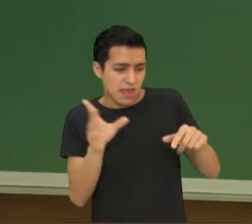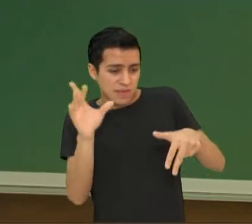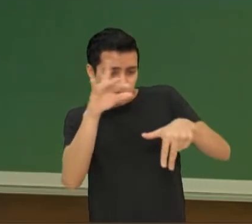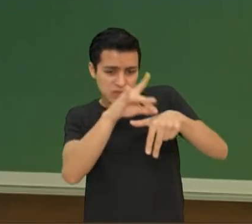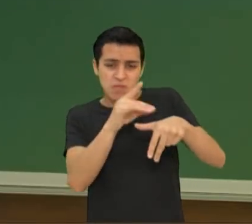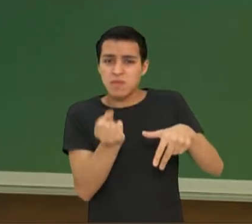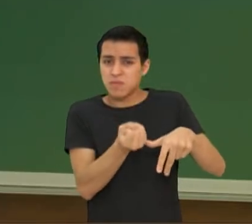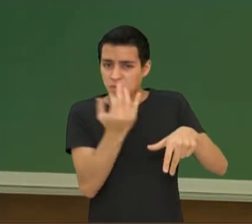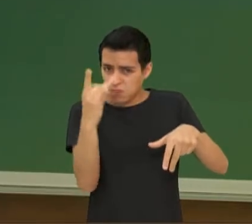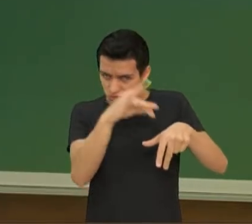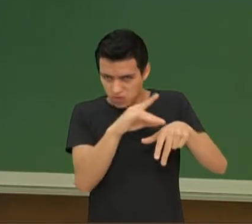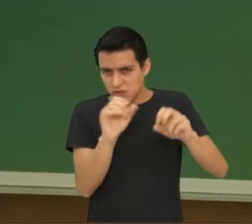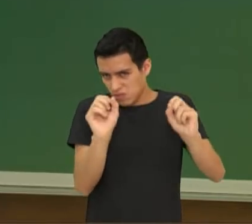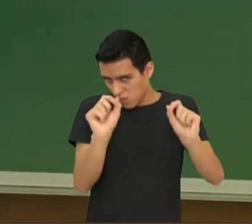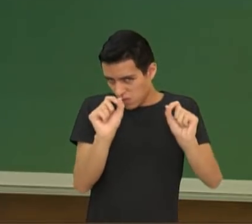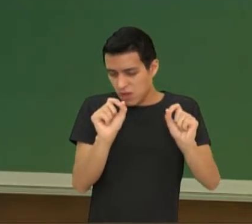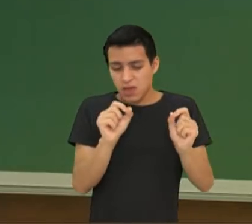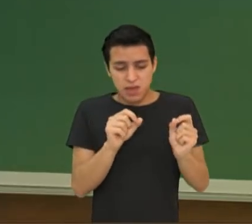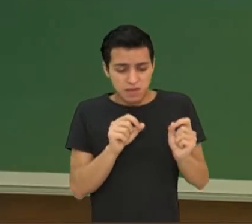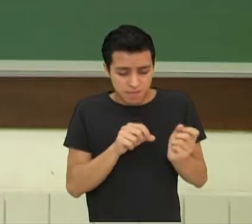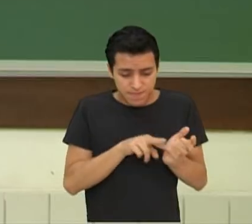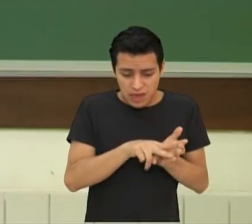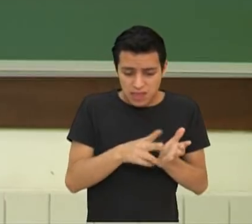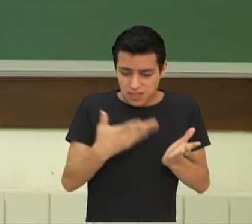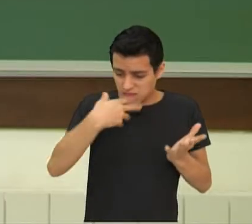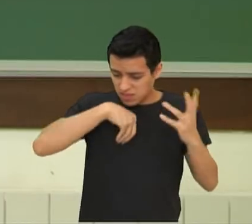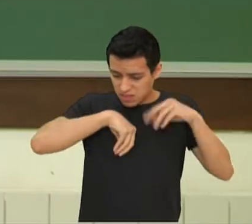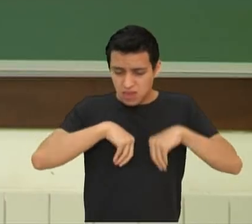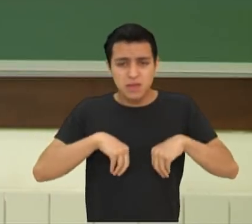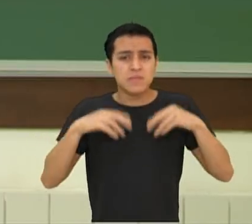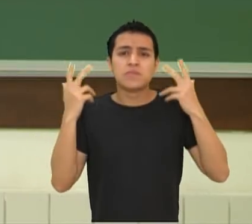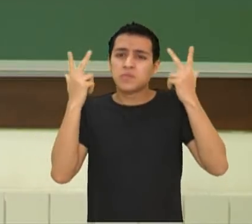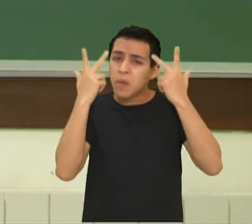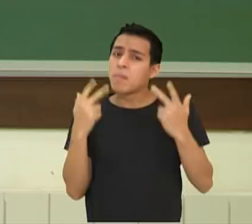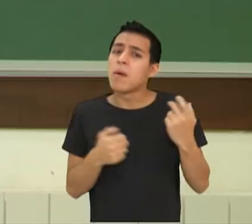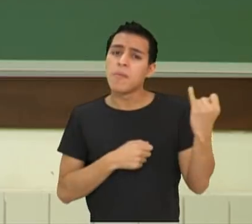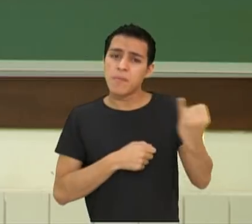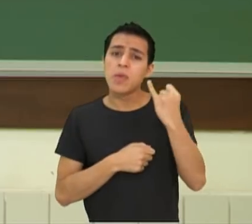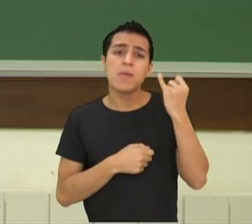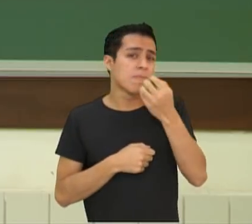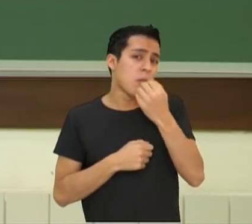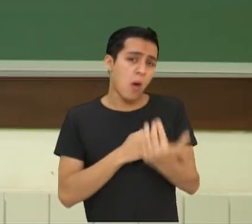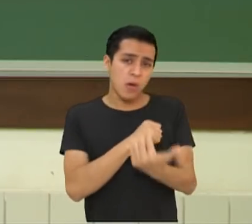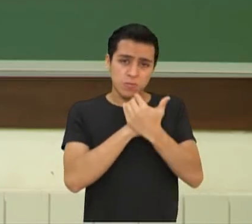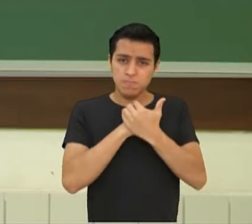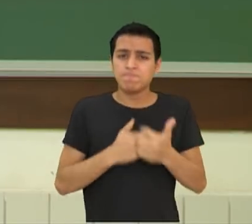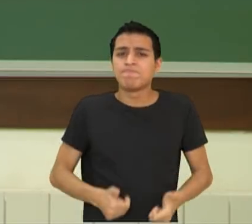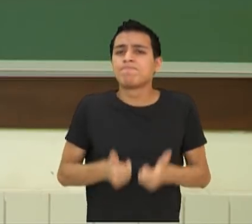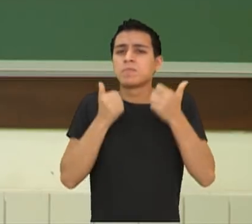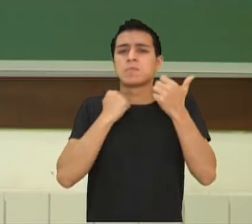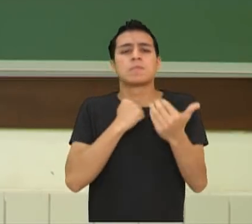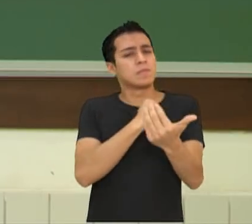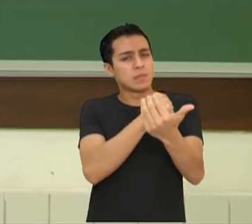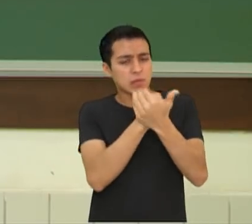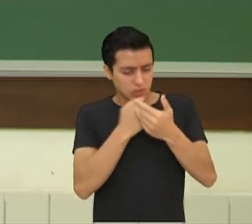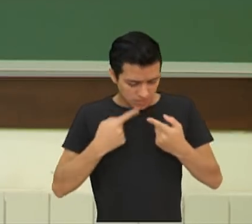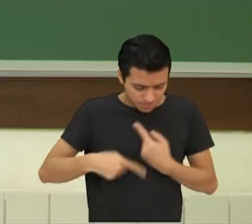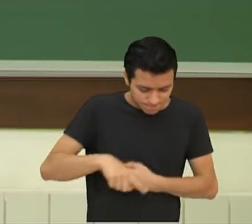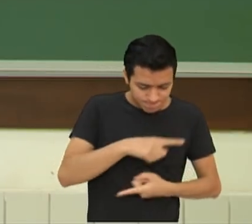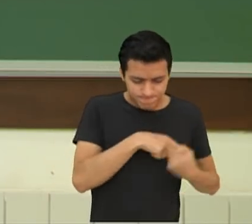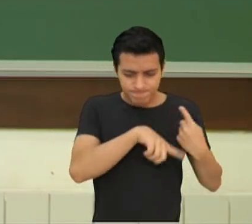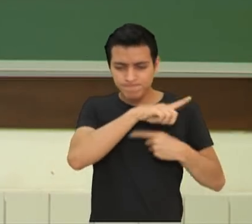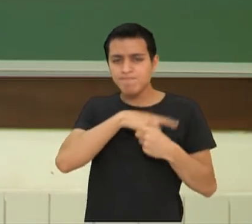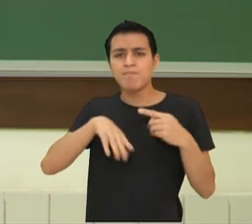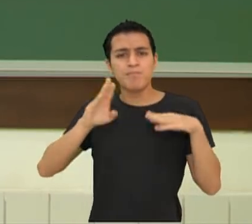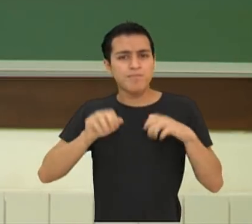algumas doenças, muitas bactérias vivem no nosso organismo e são importantes, benéficas, fazem bem, ajudam o nosso organismo a